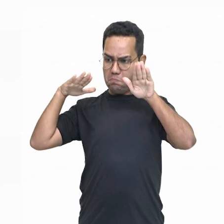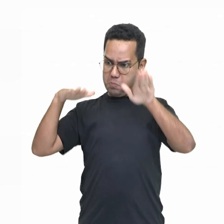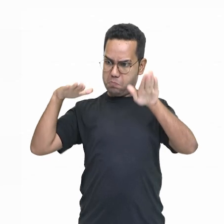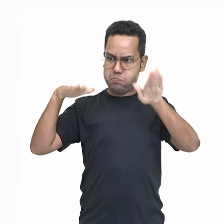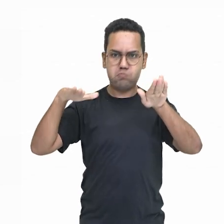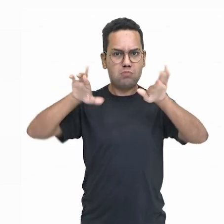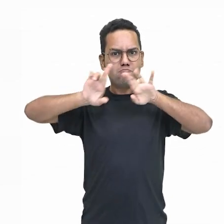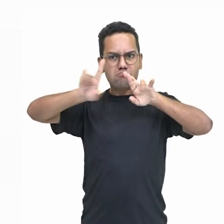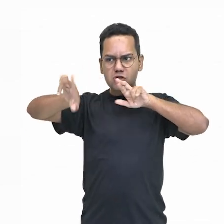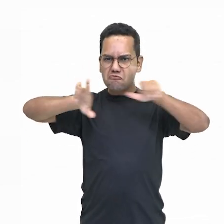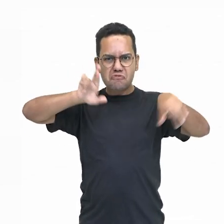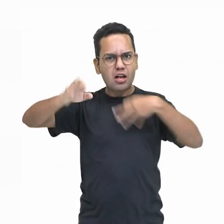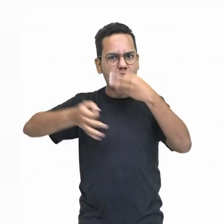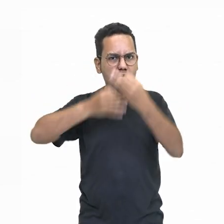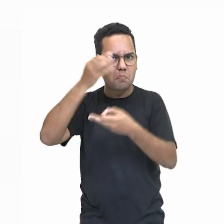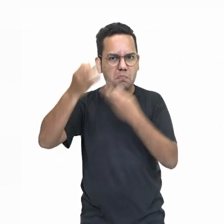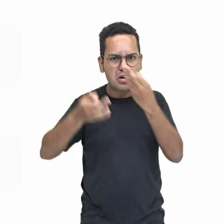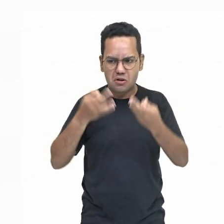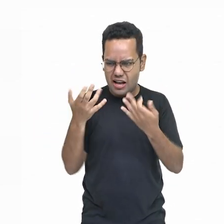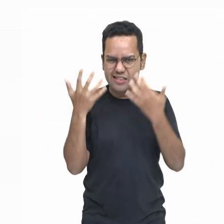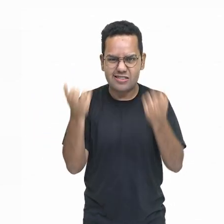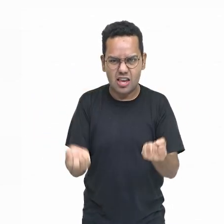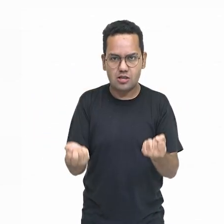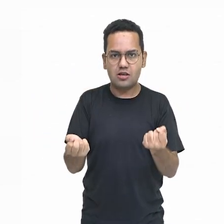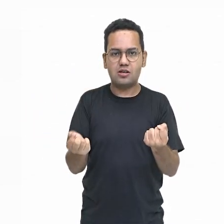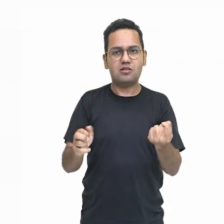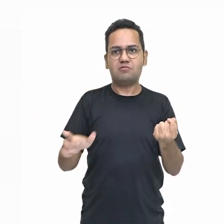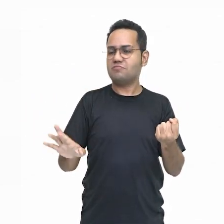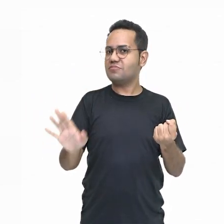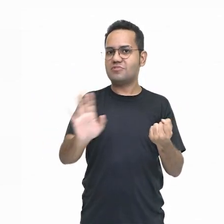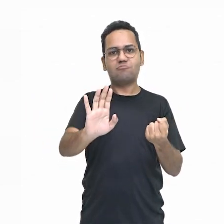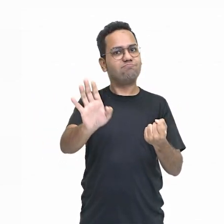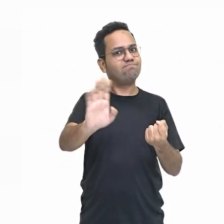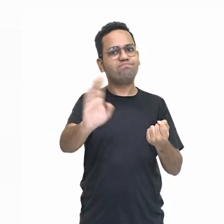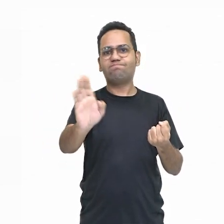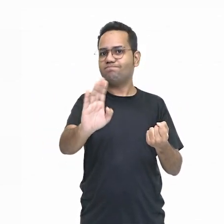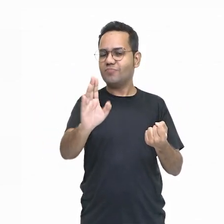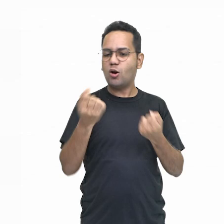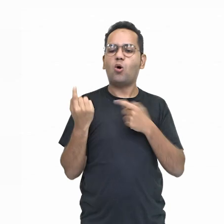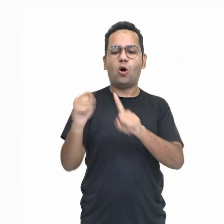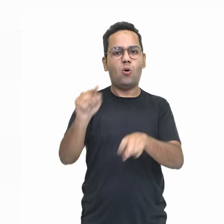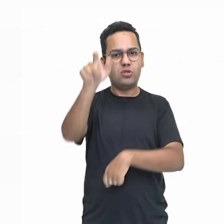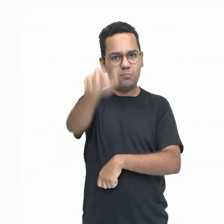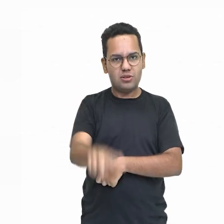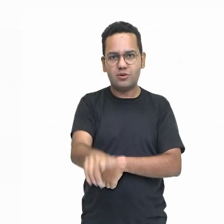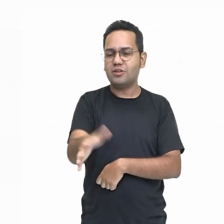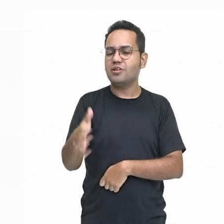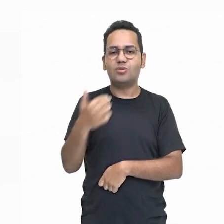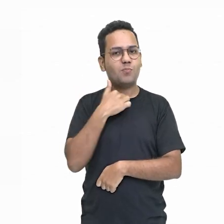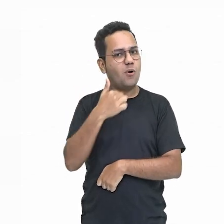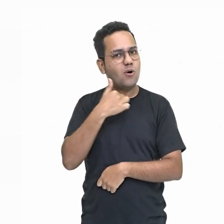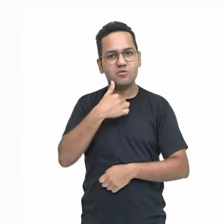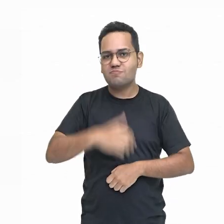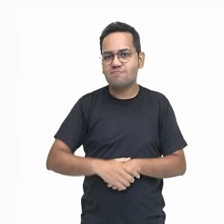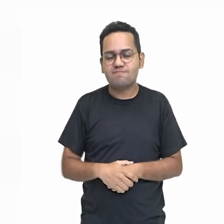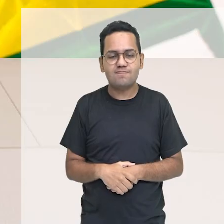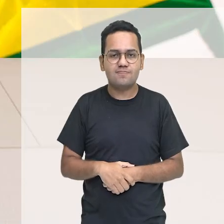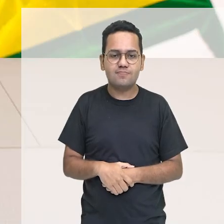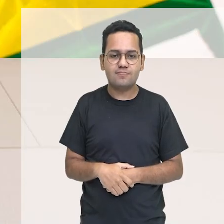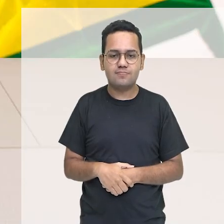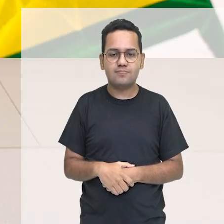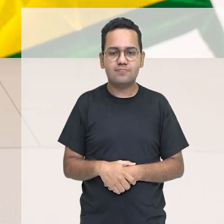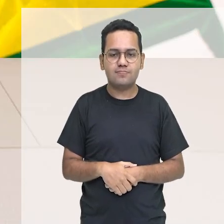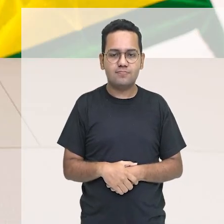ou tendências contrárias se manifestem em relação ao poder vigente. E,